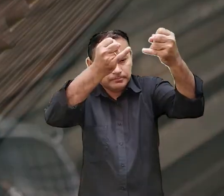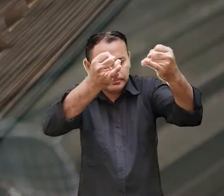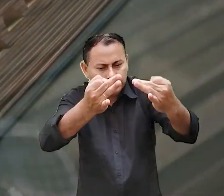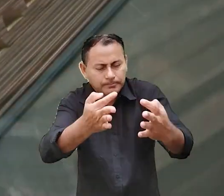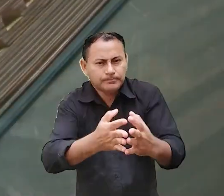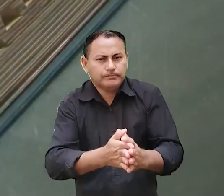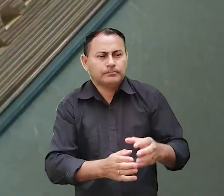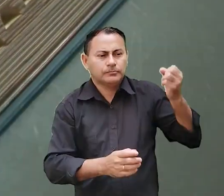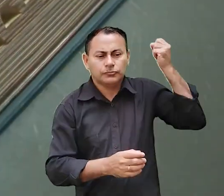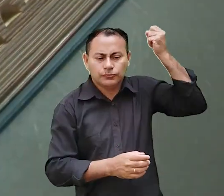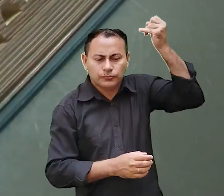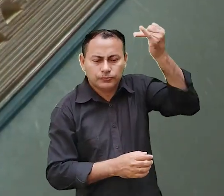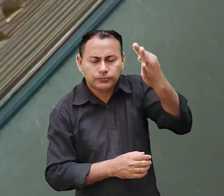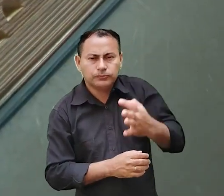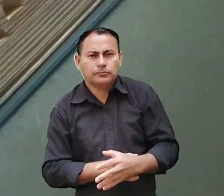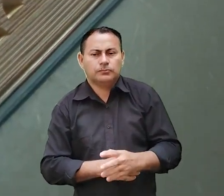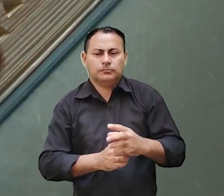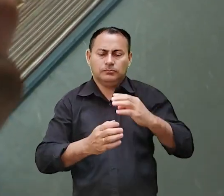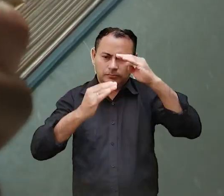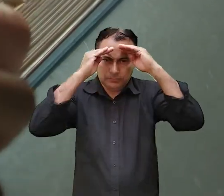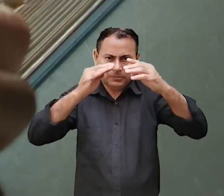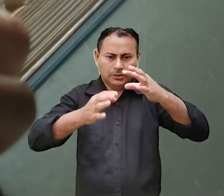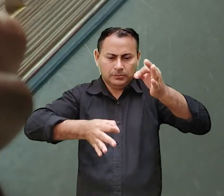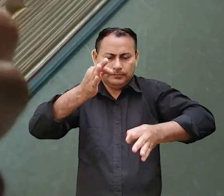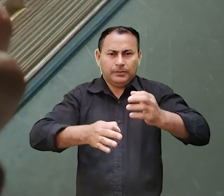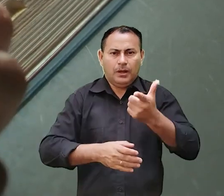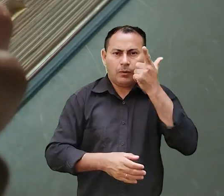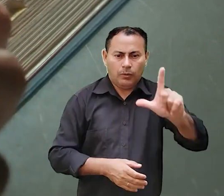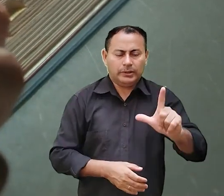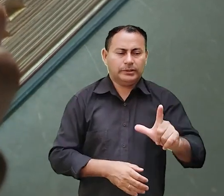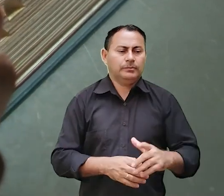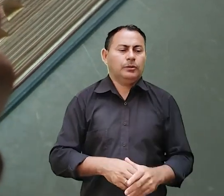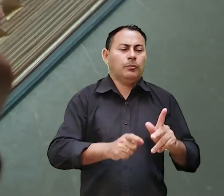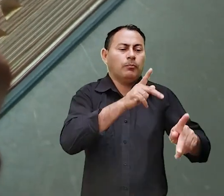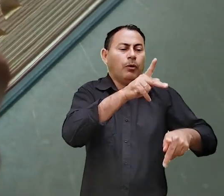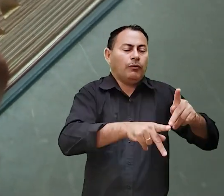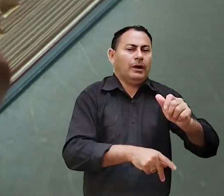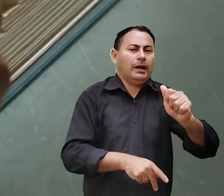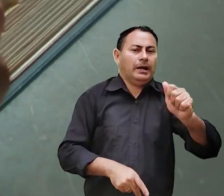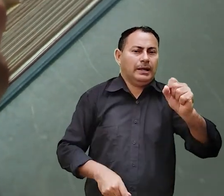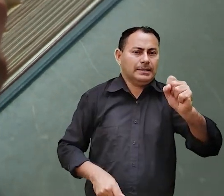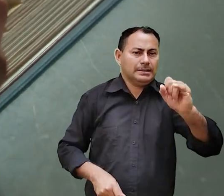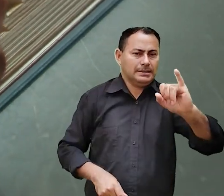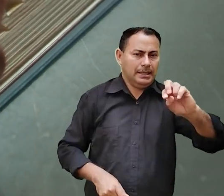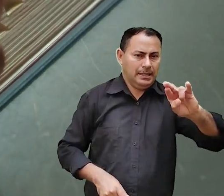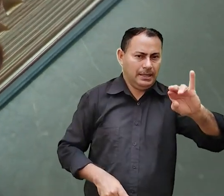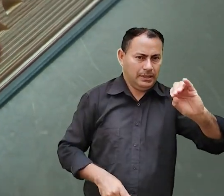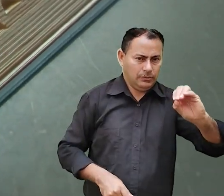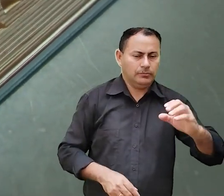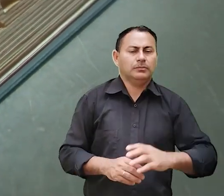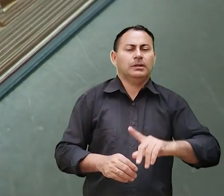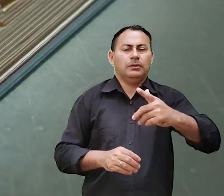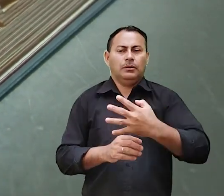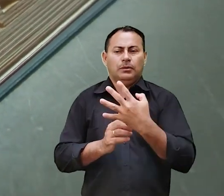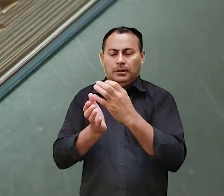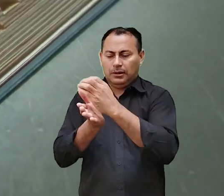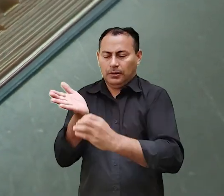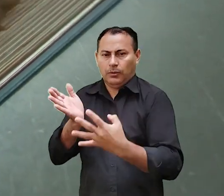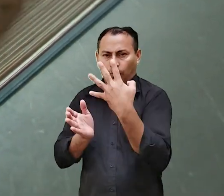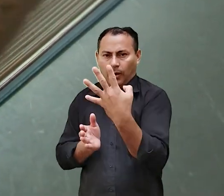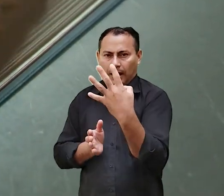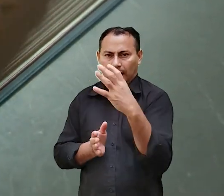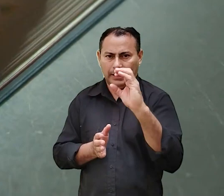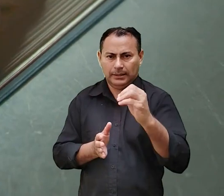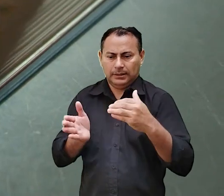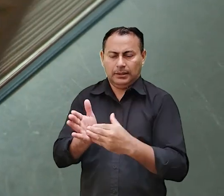descrevem o cumprimento da profecia do julgamento Ou seja a conquista pelos assírios depois os capítulos 40